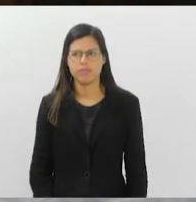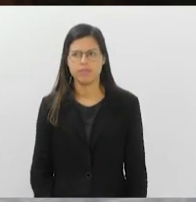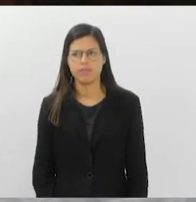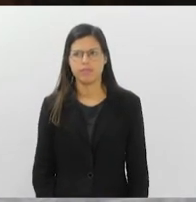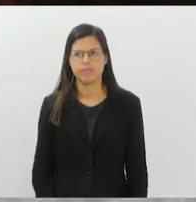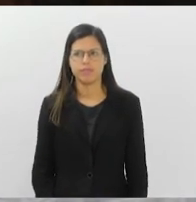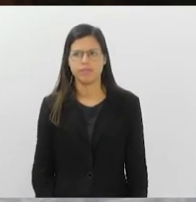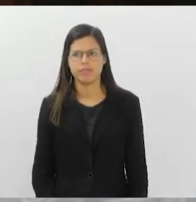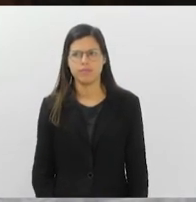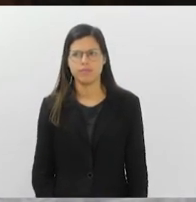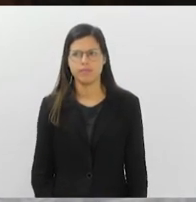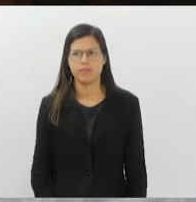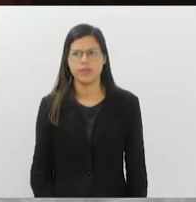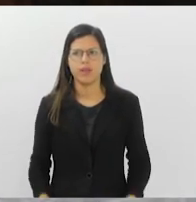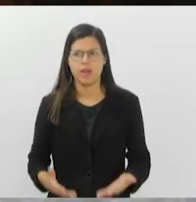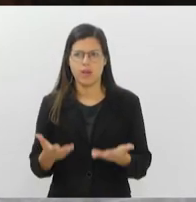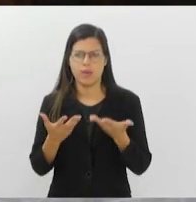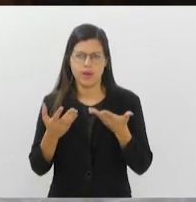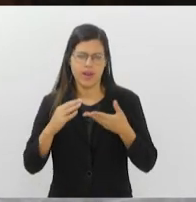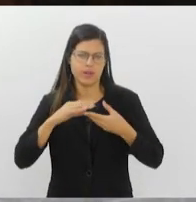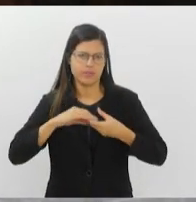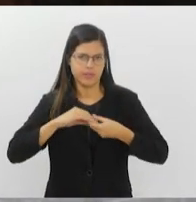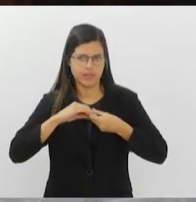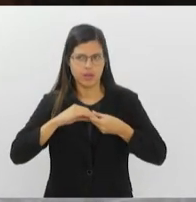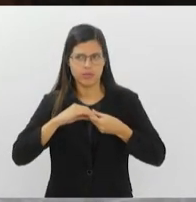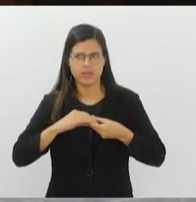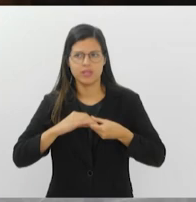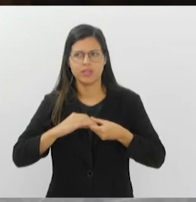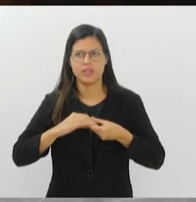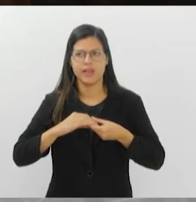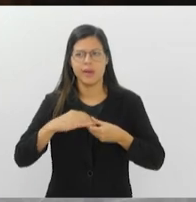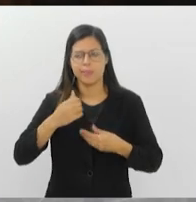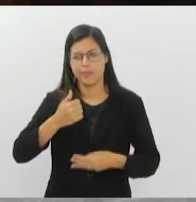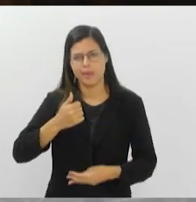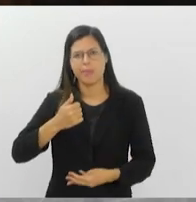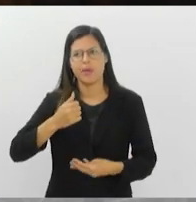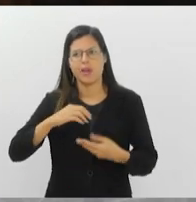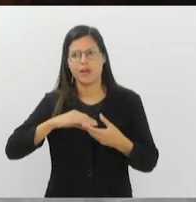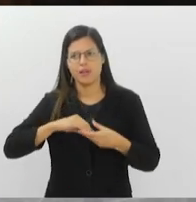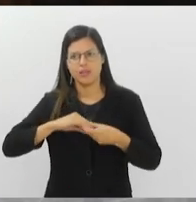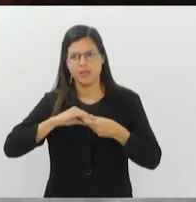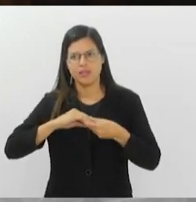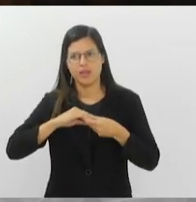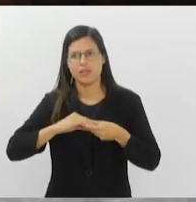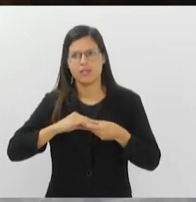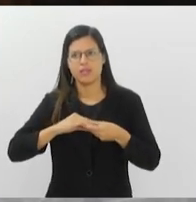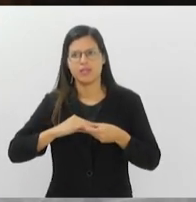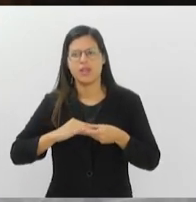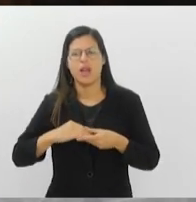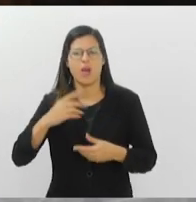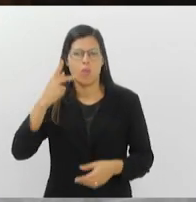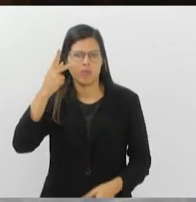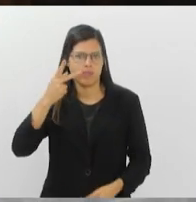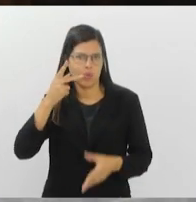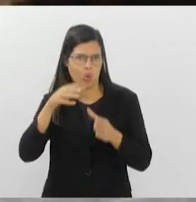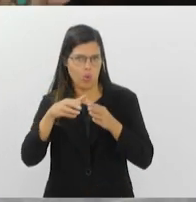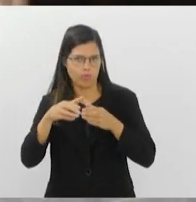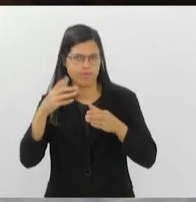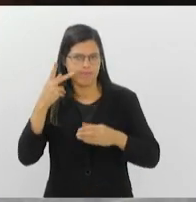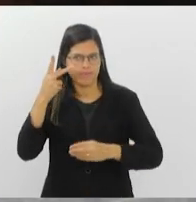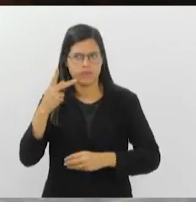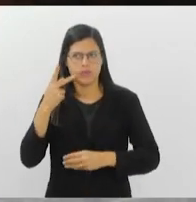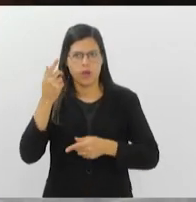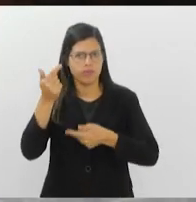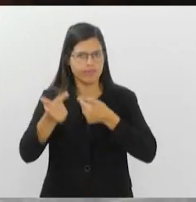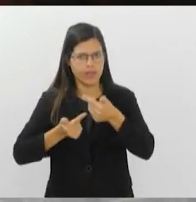Enfim, e eu quero saudar, né, todas as... Primeiro, saudar a frente parlamentar por todo o seu